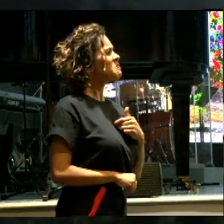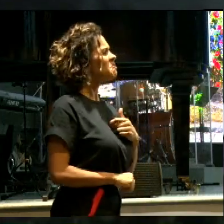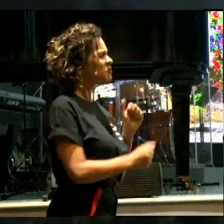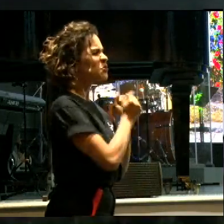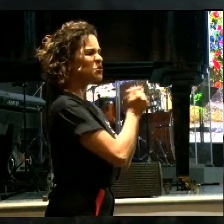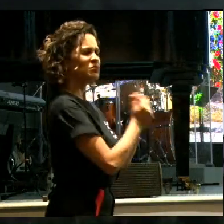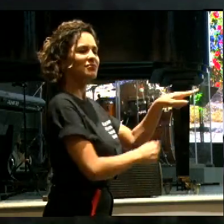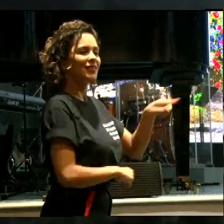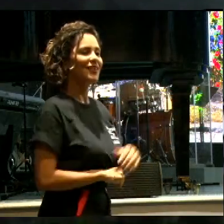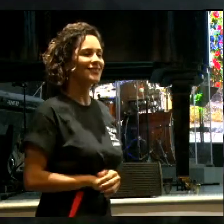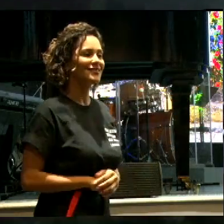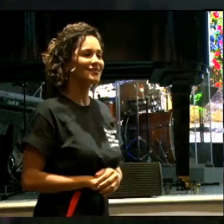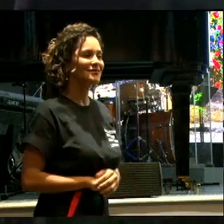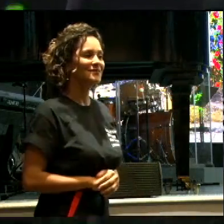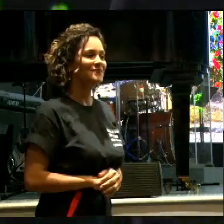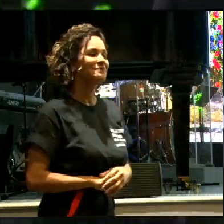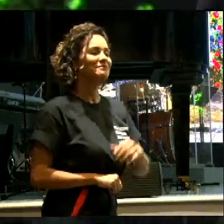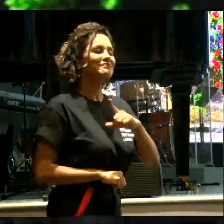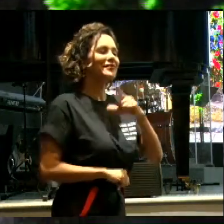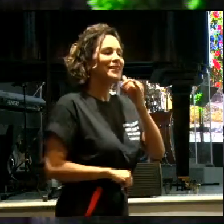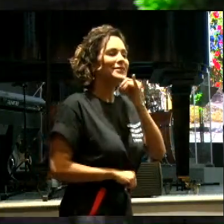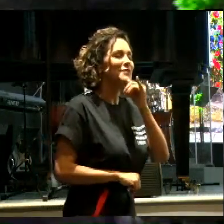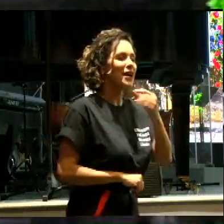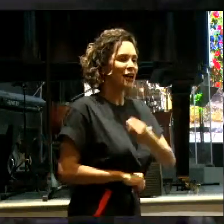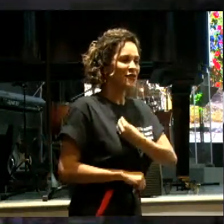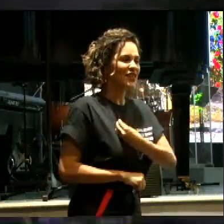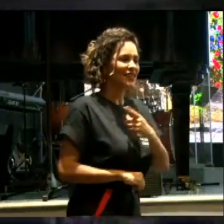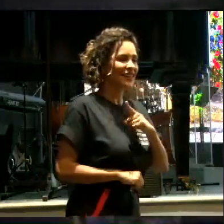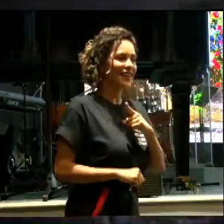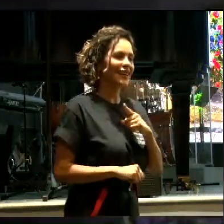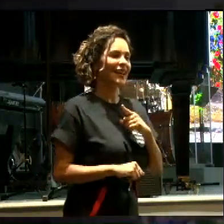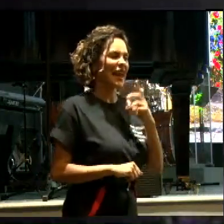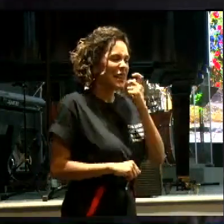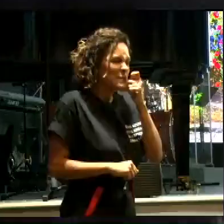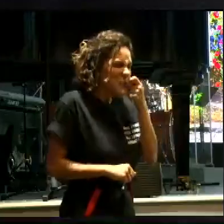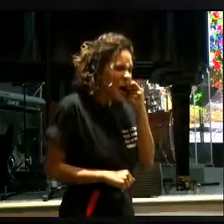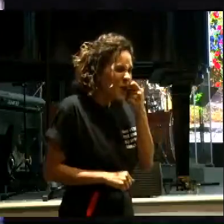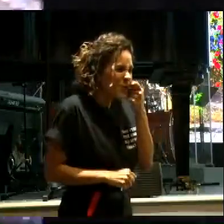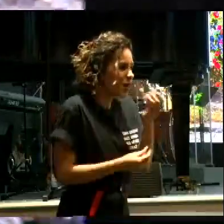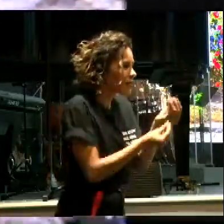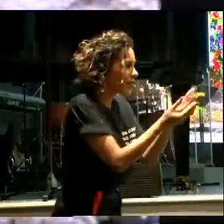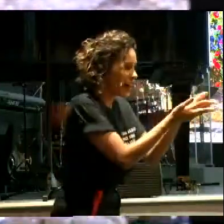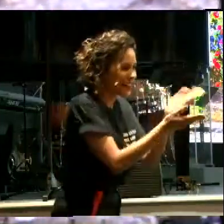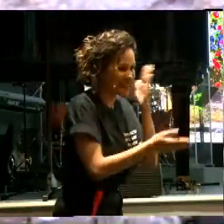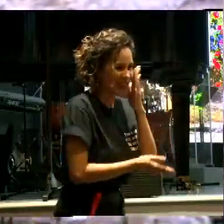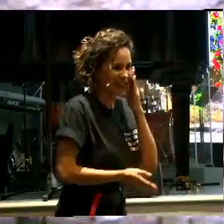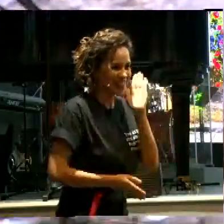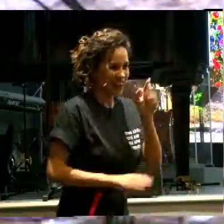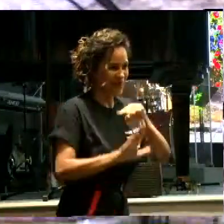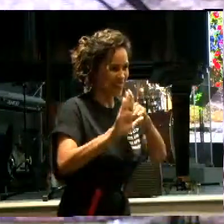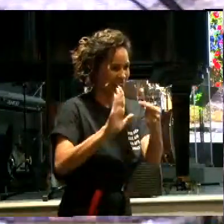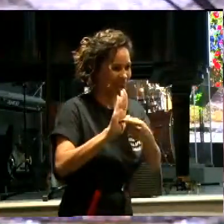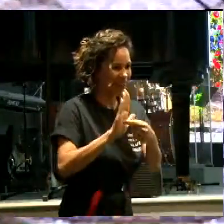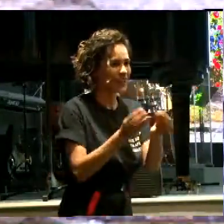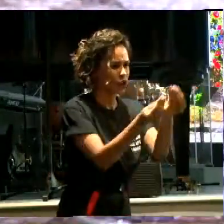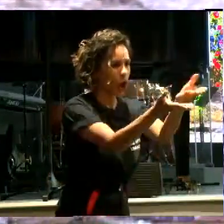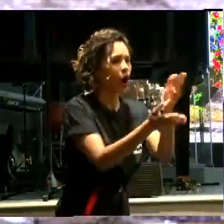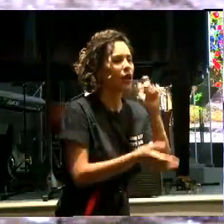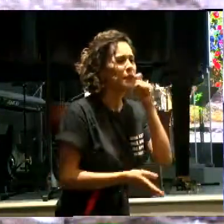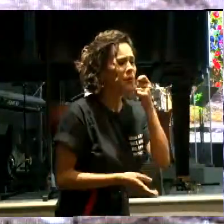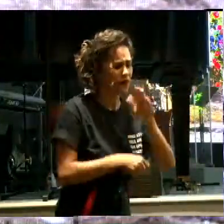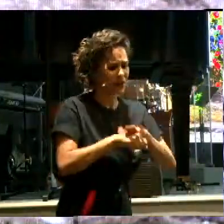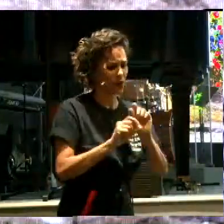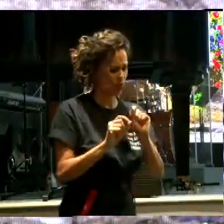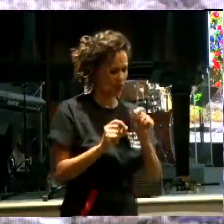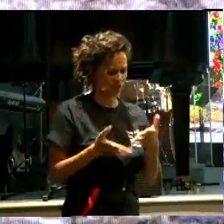Então, a vida machucou ele, mas ele não se deixou contaminar. Por